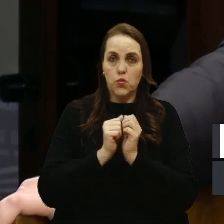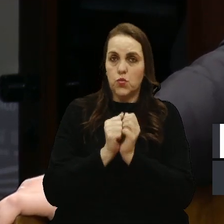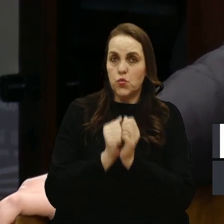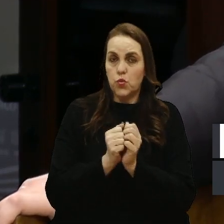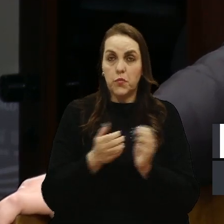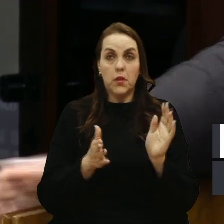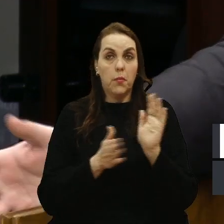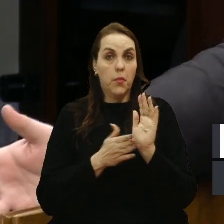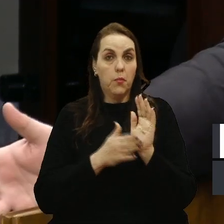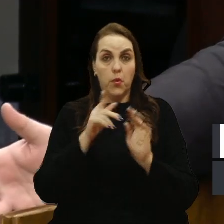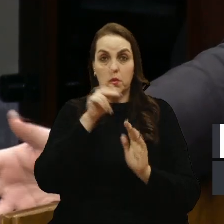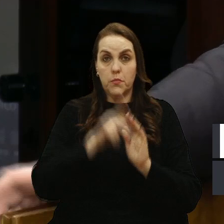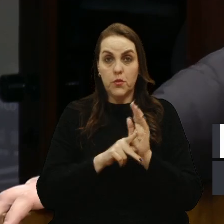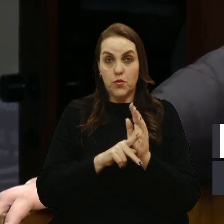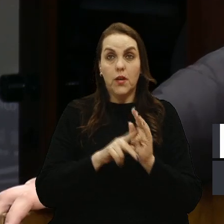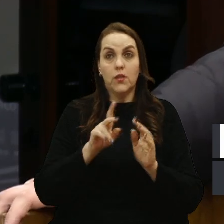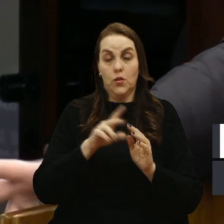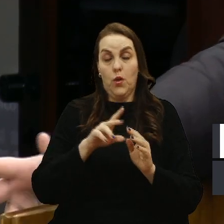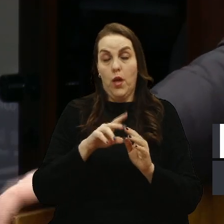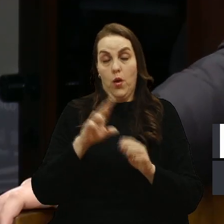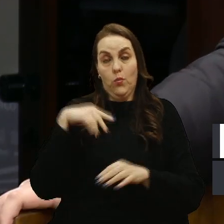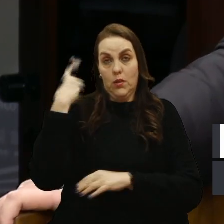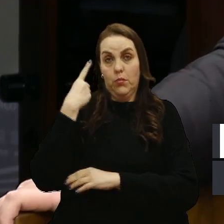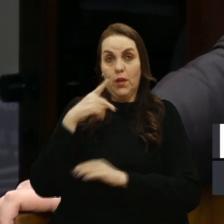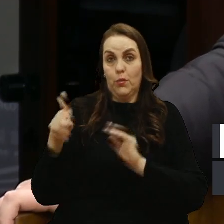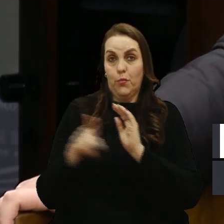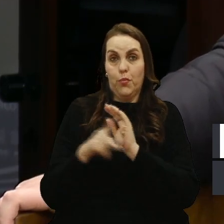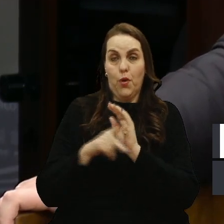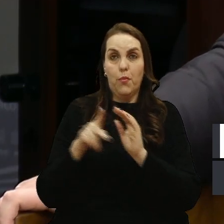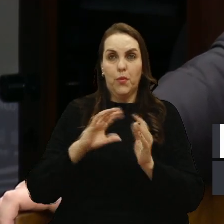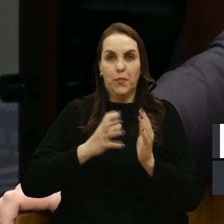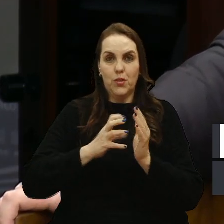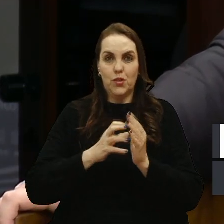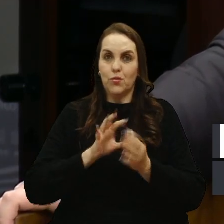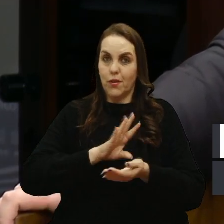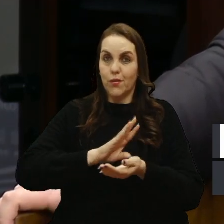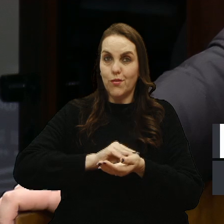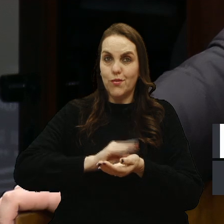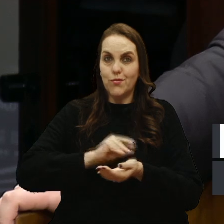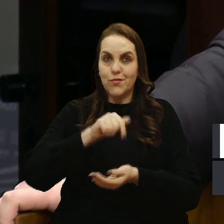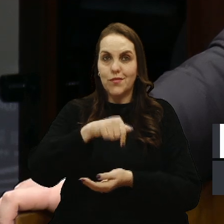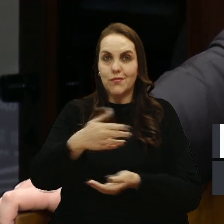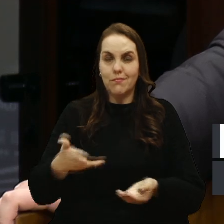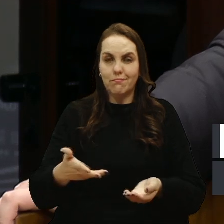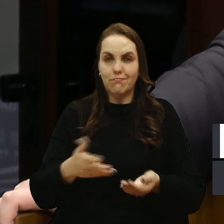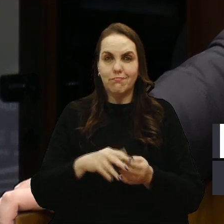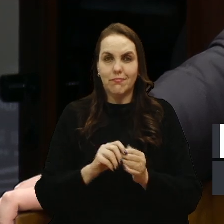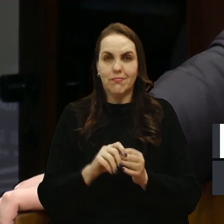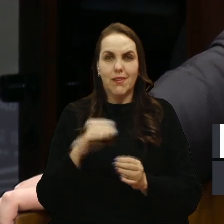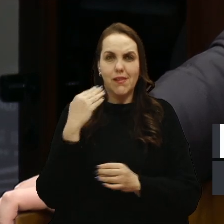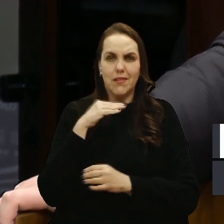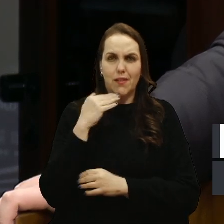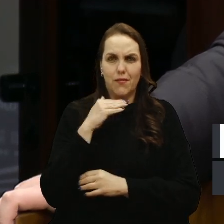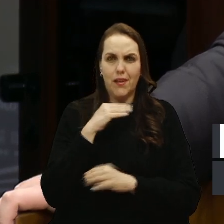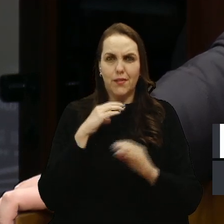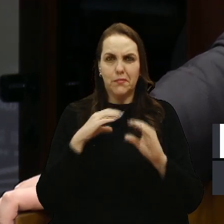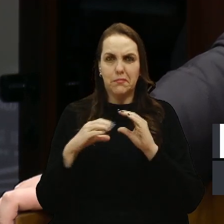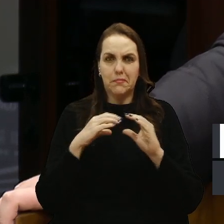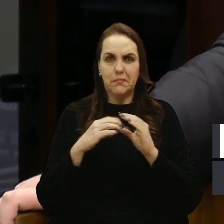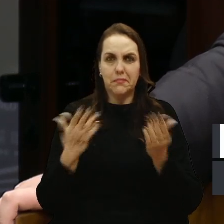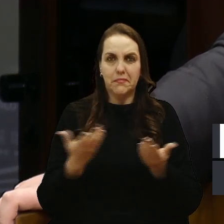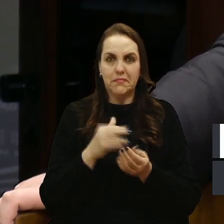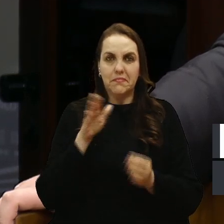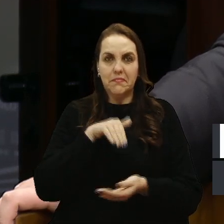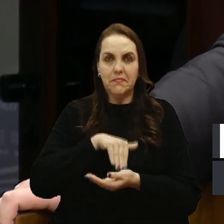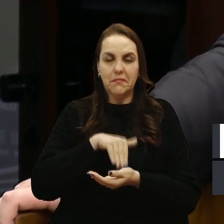proponente do projeto é um deputado do nosso partido. Então, registro aqui, acho que essa falha de comunicação, para dizer o mínimo, de que nós